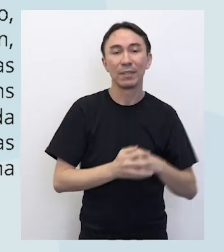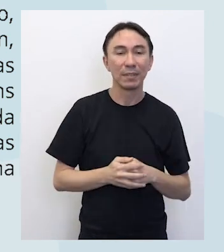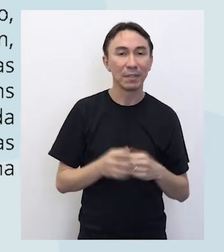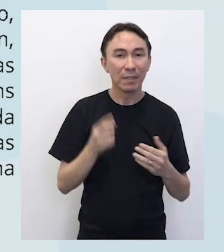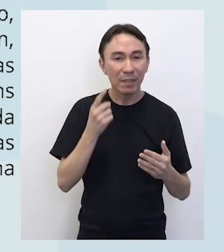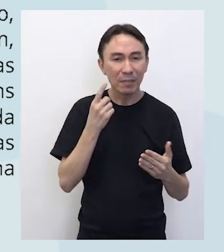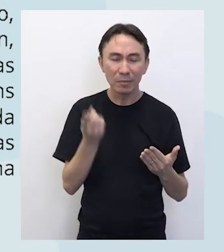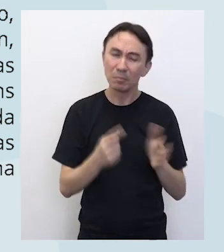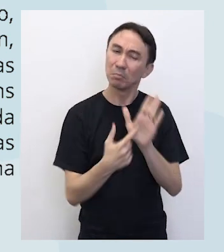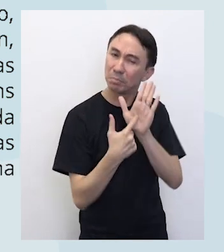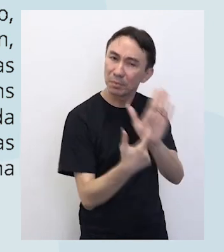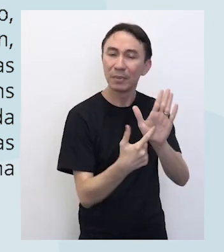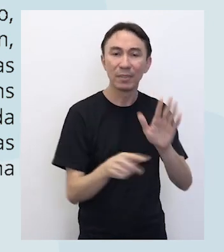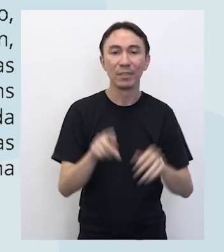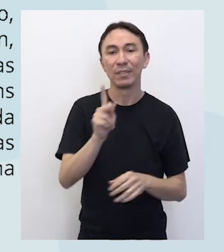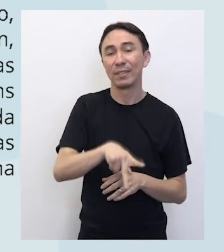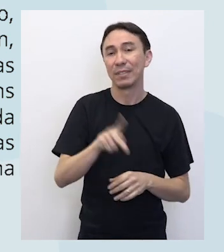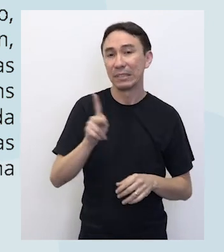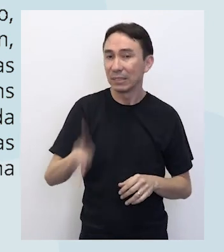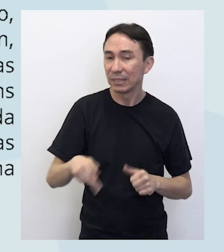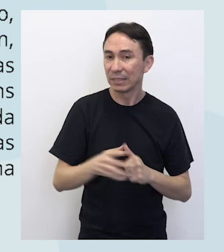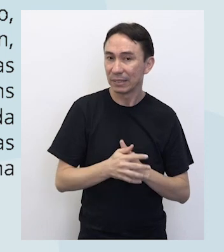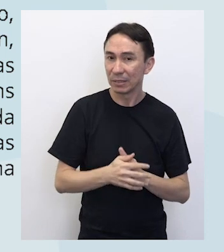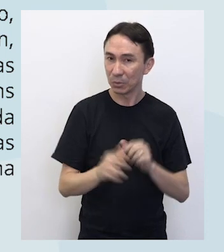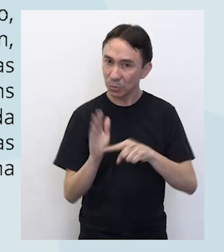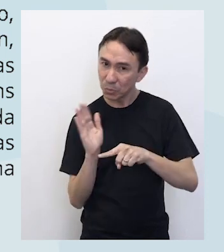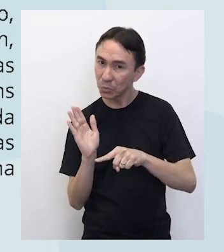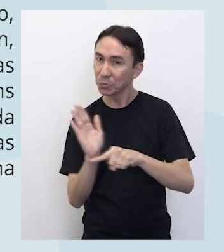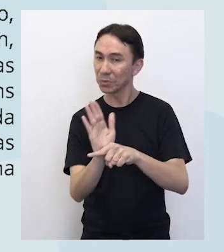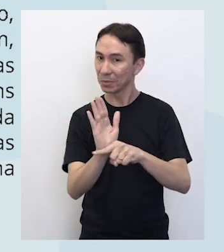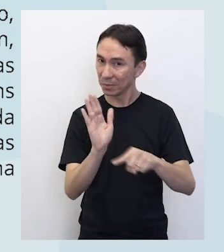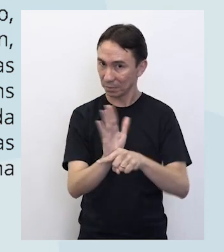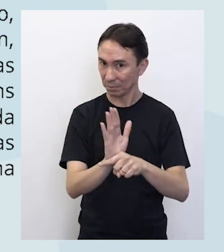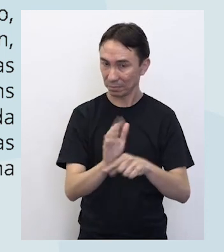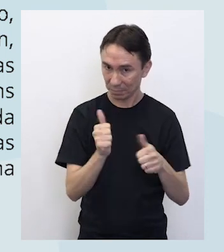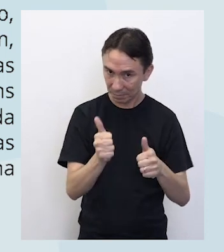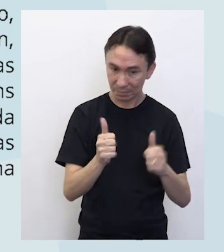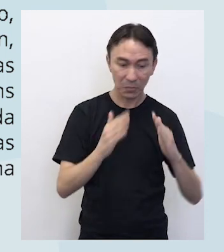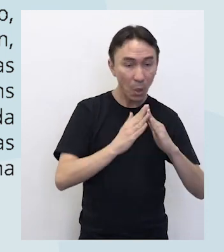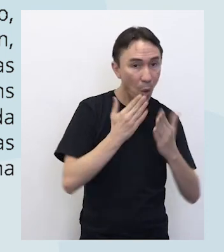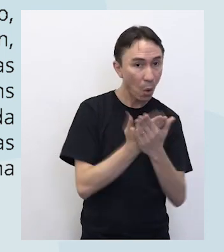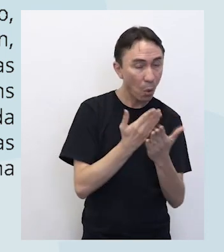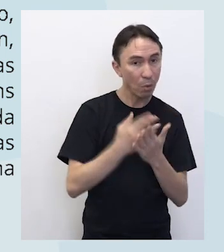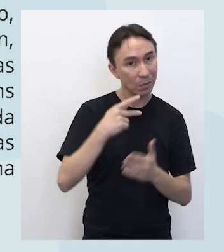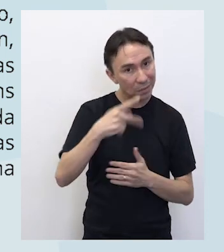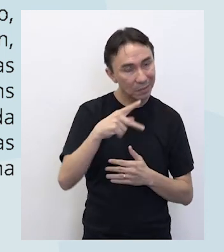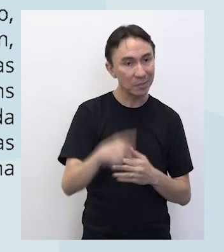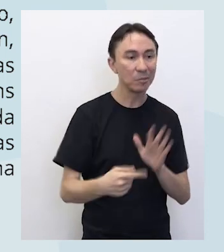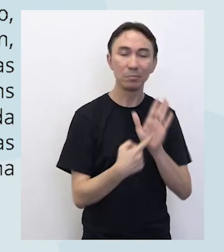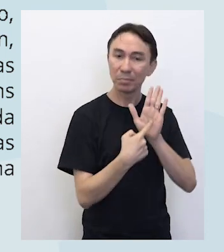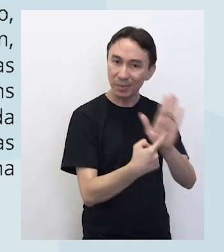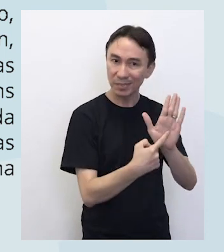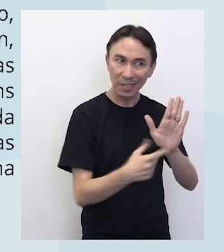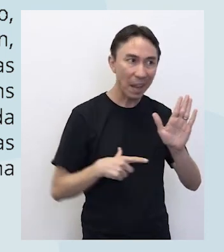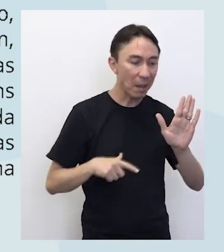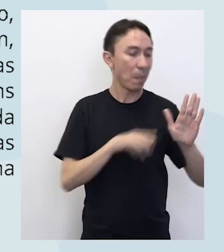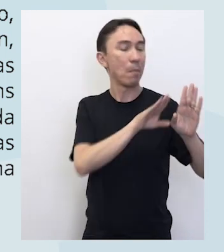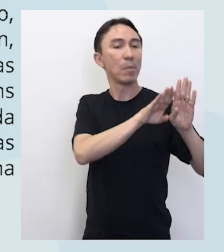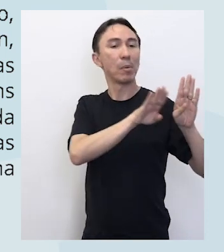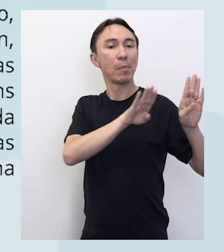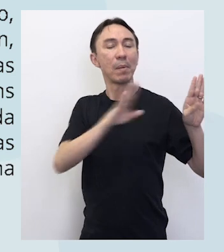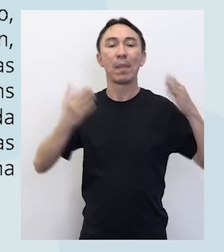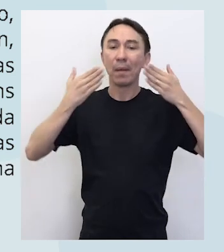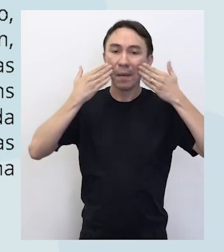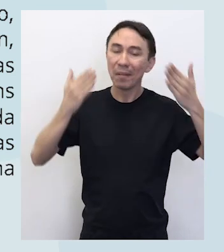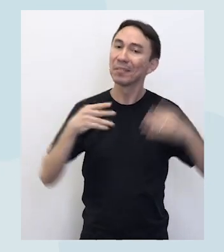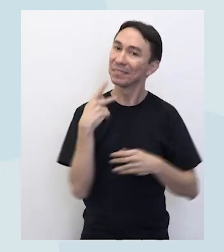né? E até auxiliando o professor na organização de uma exposição na escola de vocês. Vai ficar bem legal, né? Uma exposição feita só com maquetes feitas